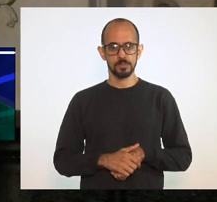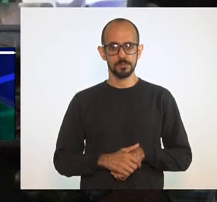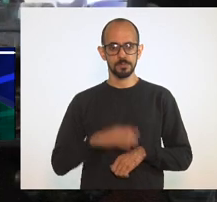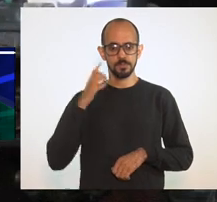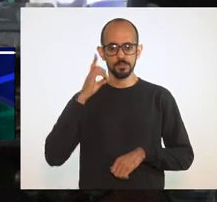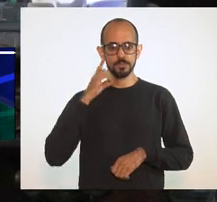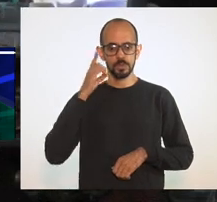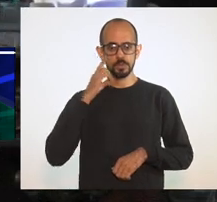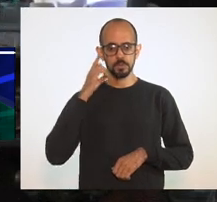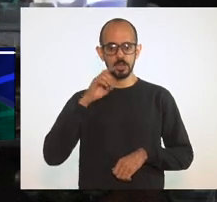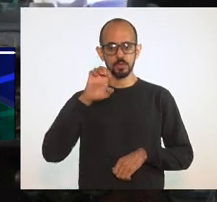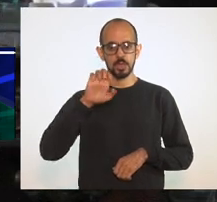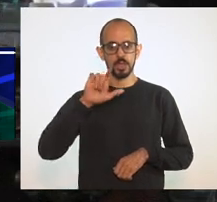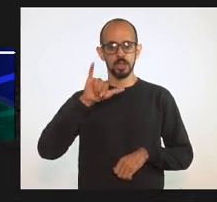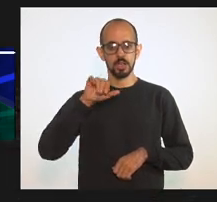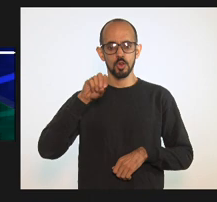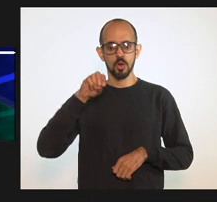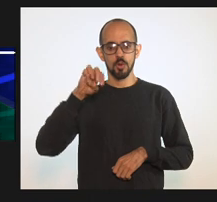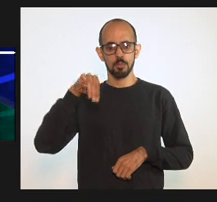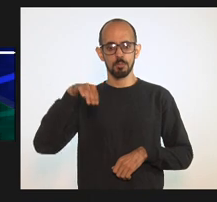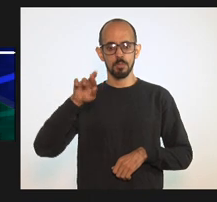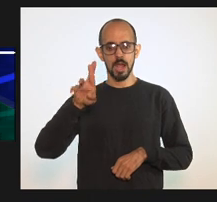Deputado Eliomar.